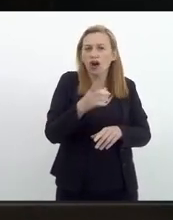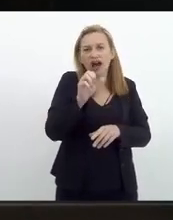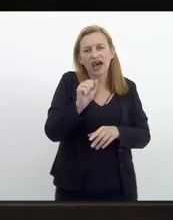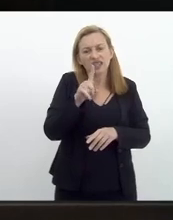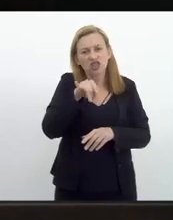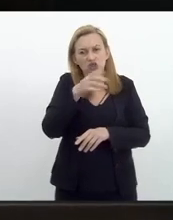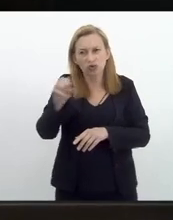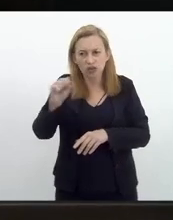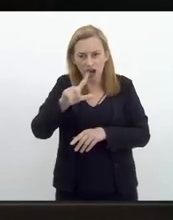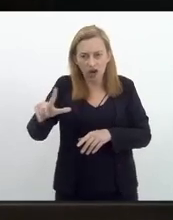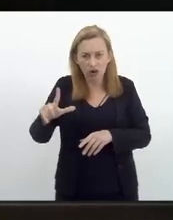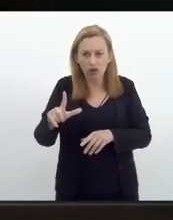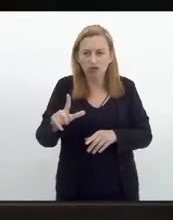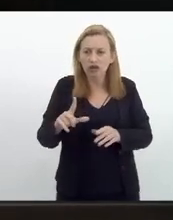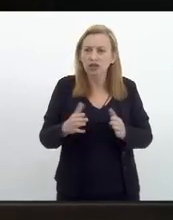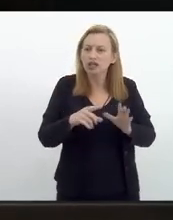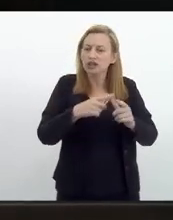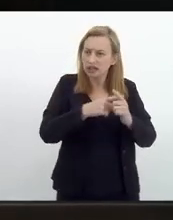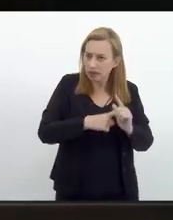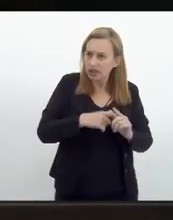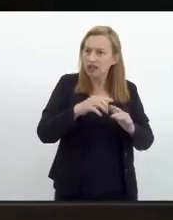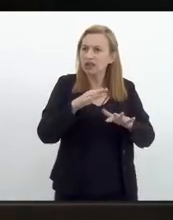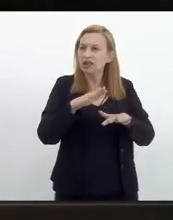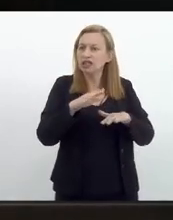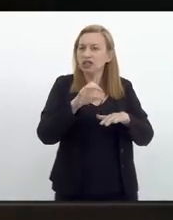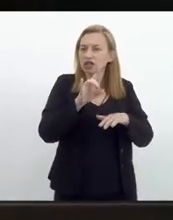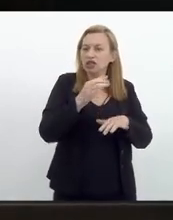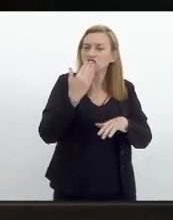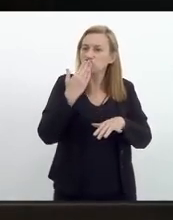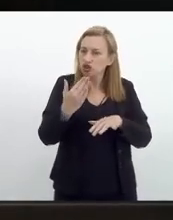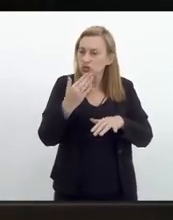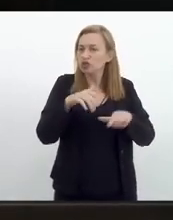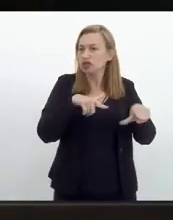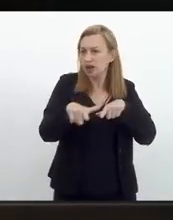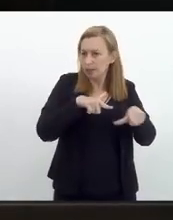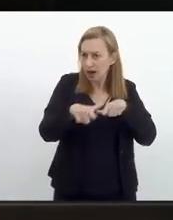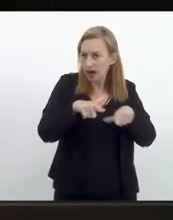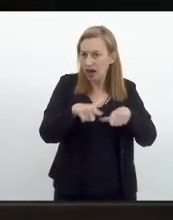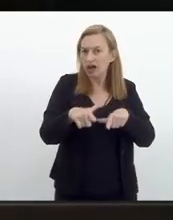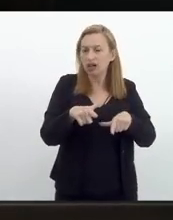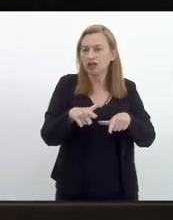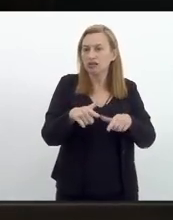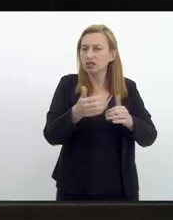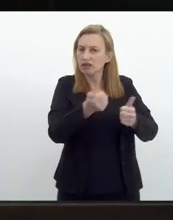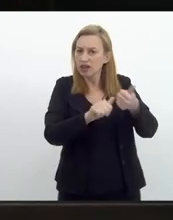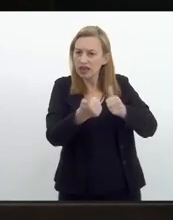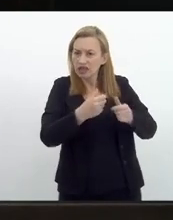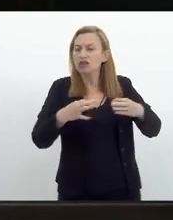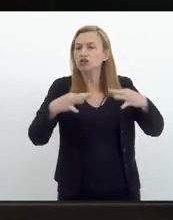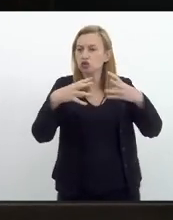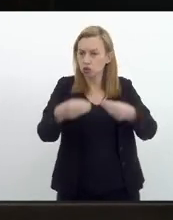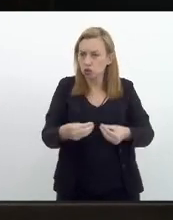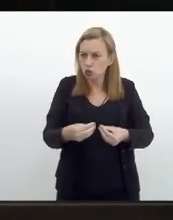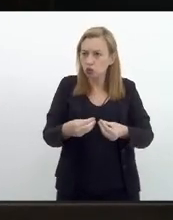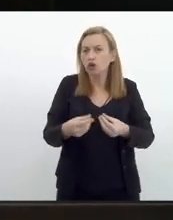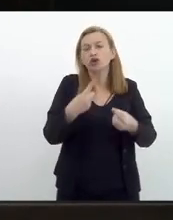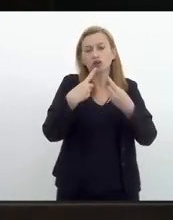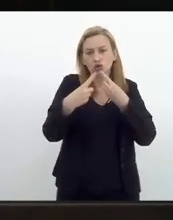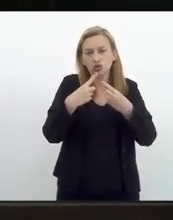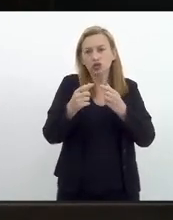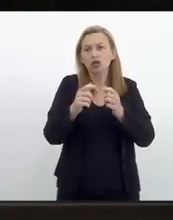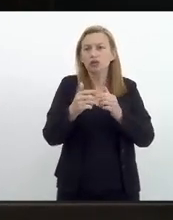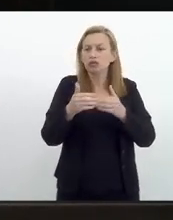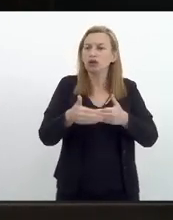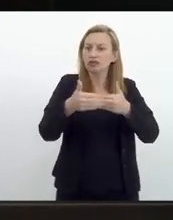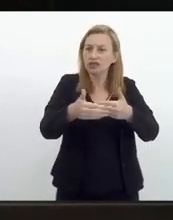ele vai depender de carreira a carreira até porque tem a questão da chefia imediata quais são os critérios de avaliação acho que é uma discussão que a tem que avançar sim